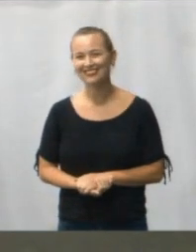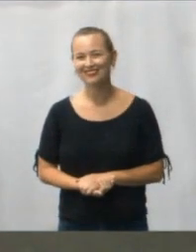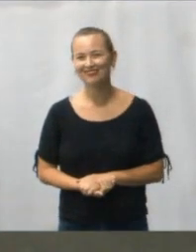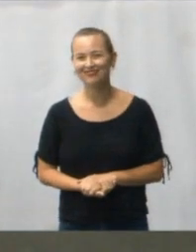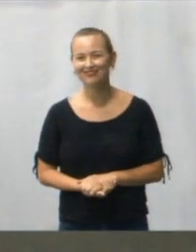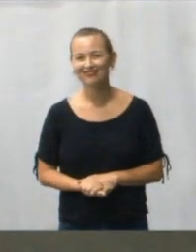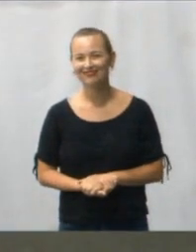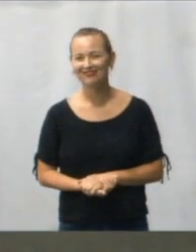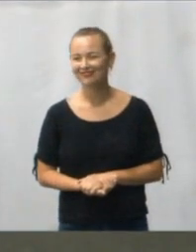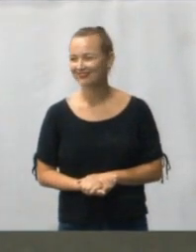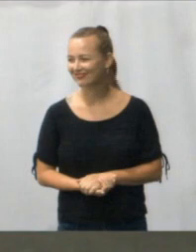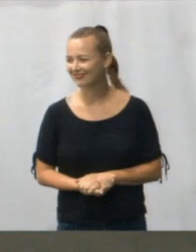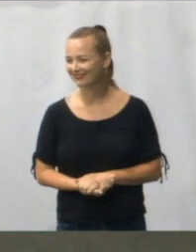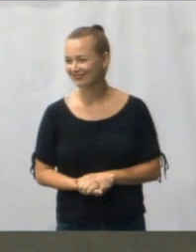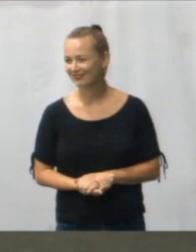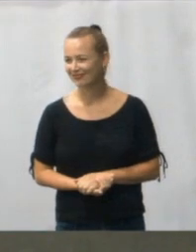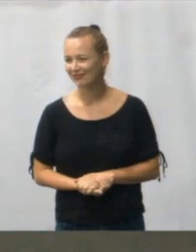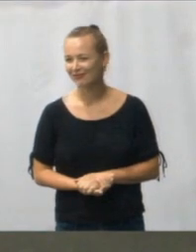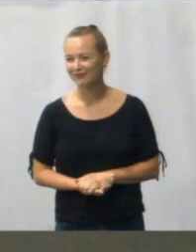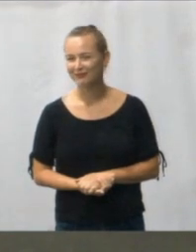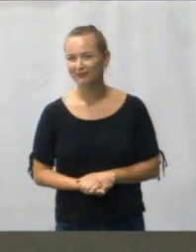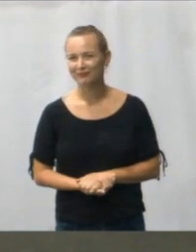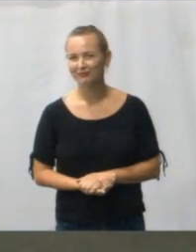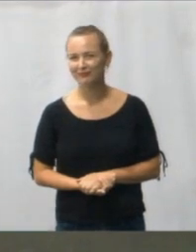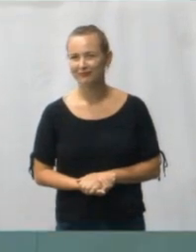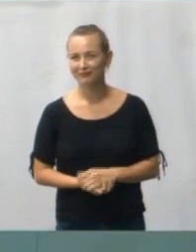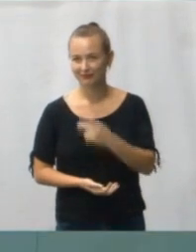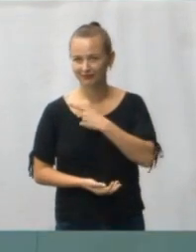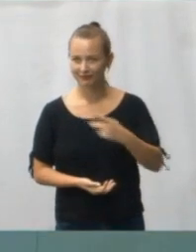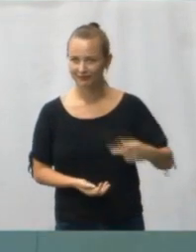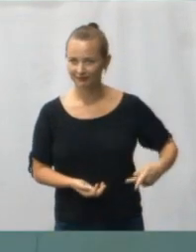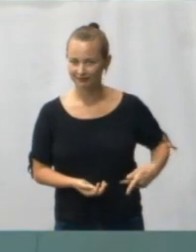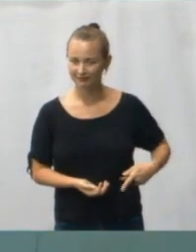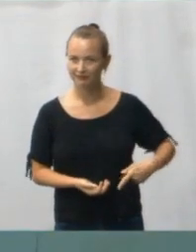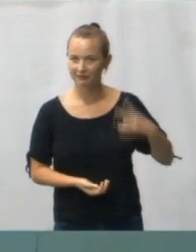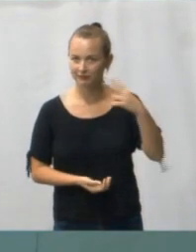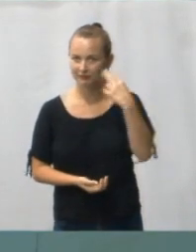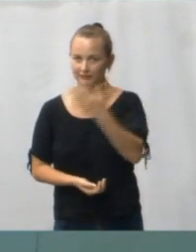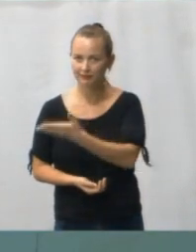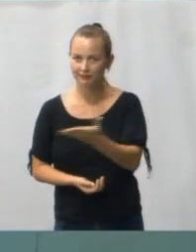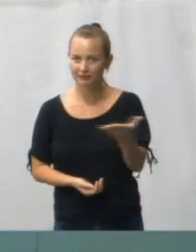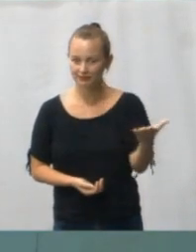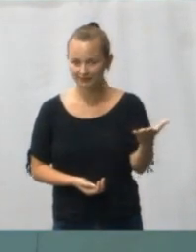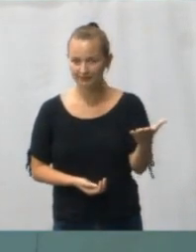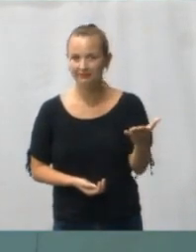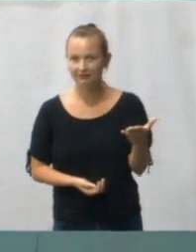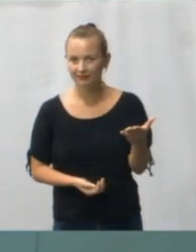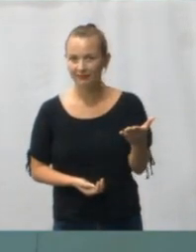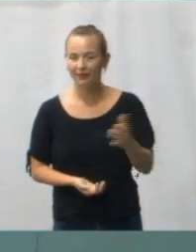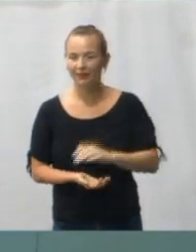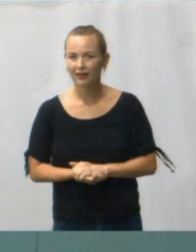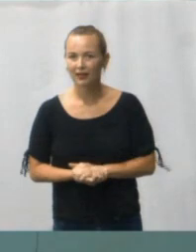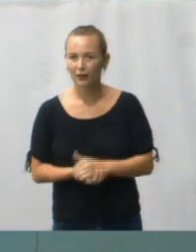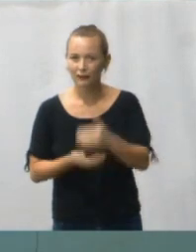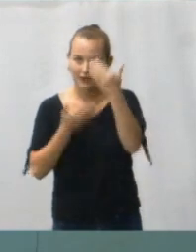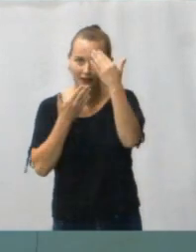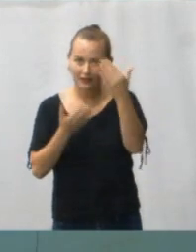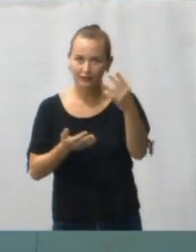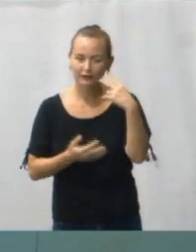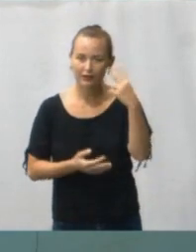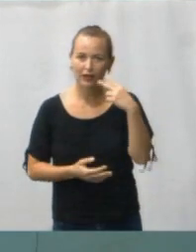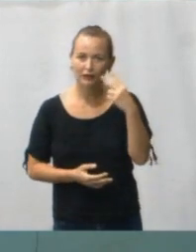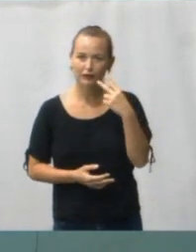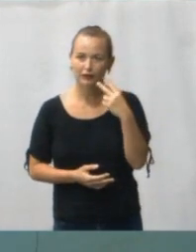Senhor presidente, nobres pares desta casa, eu queria agradecer o Aloysio Varejão. Vereador presente. Brandino,